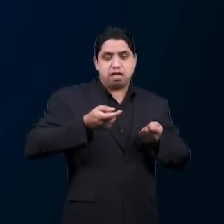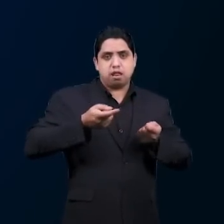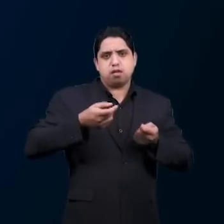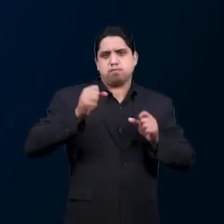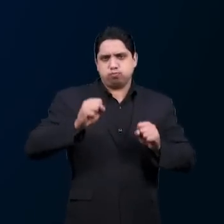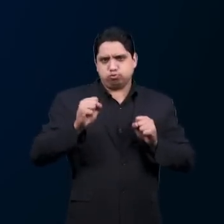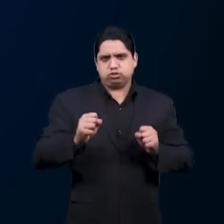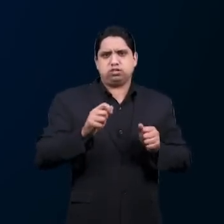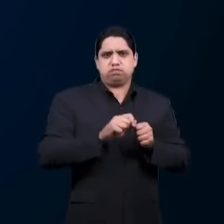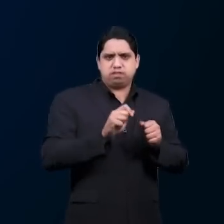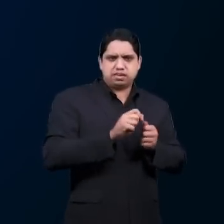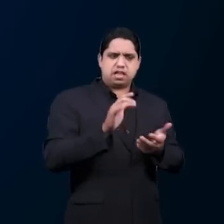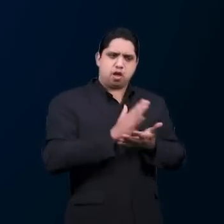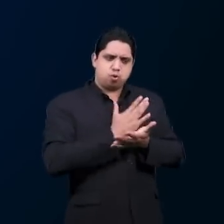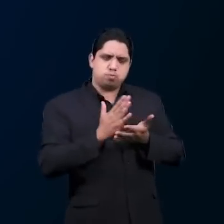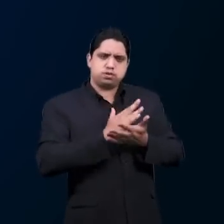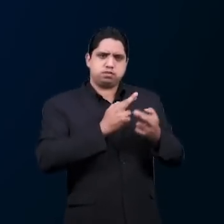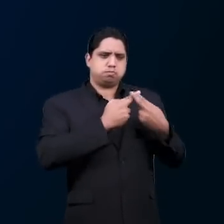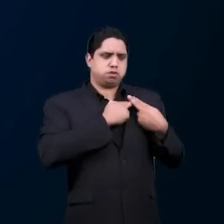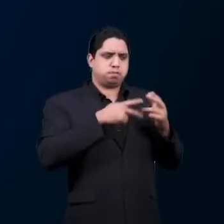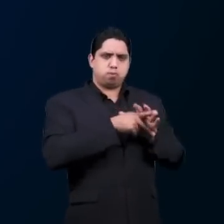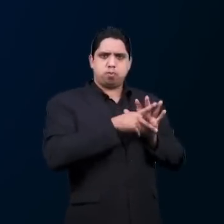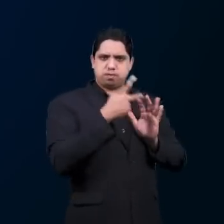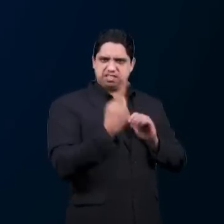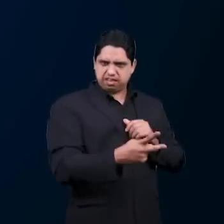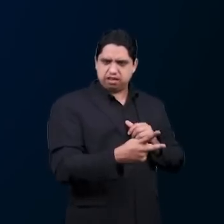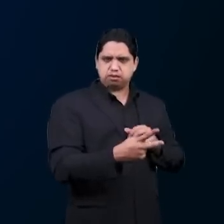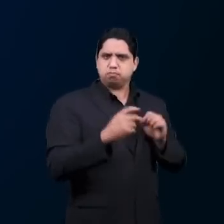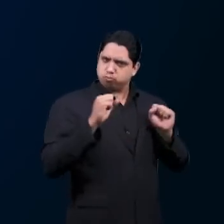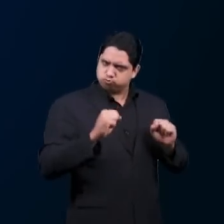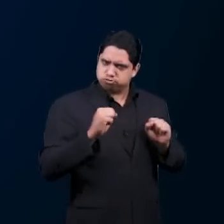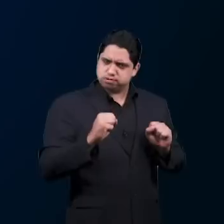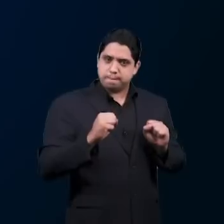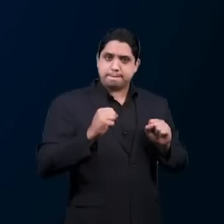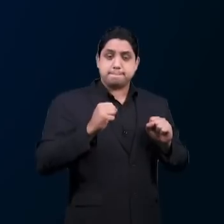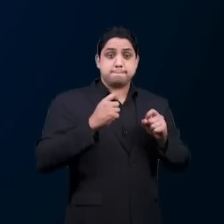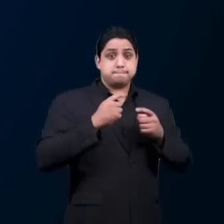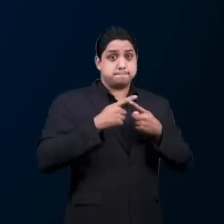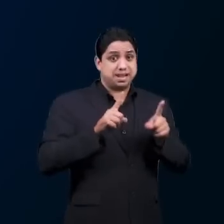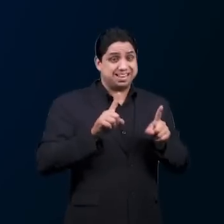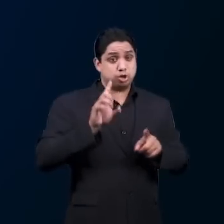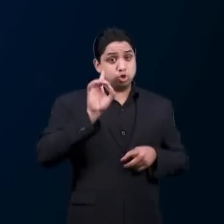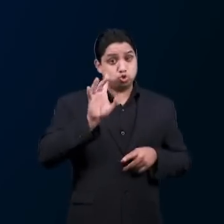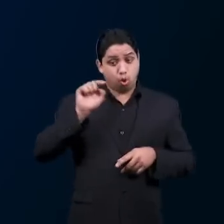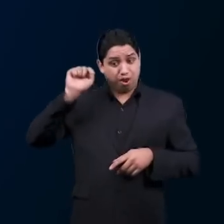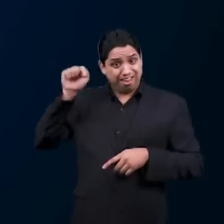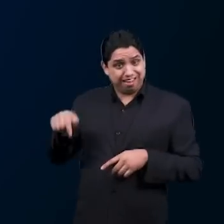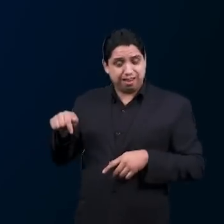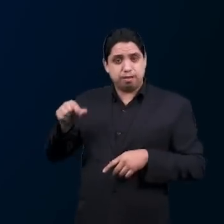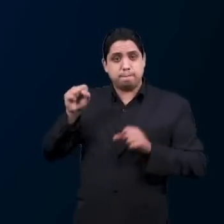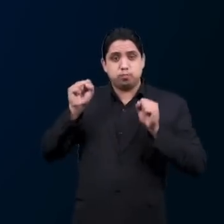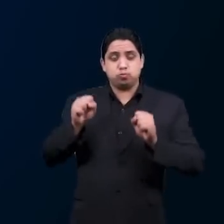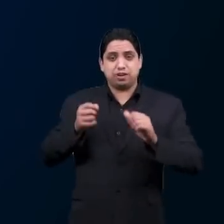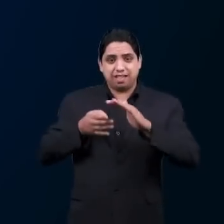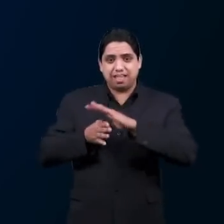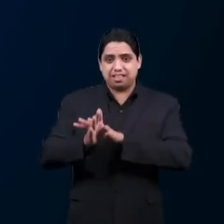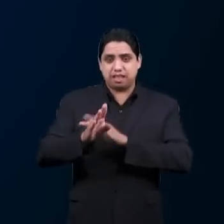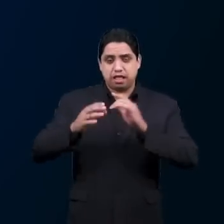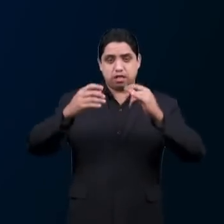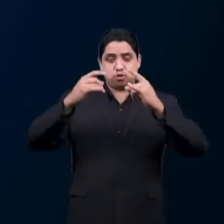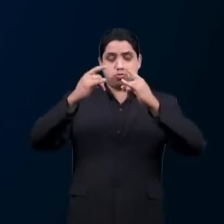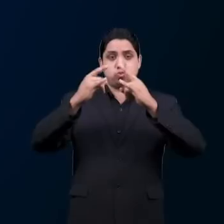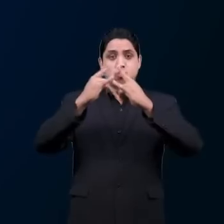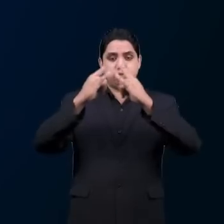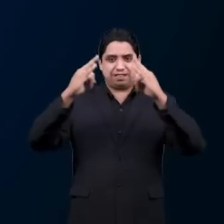poderia fazer alguma das funções que o sacerdote fazia, porém somente ele poderia entrar